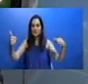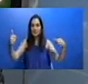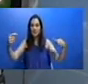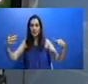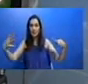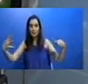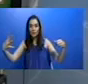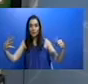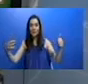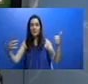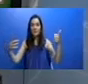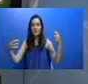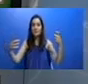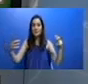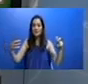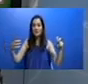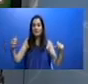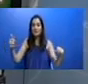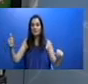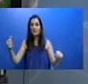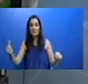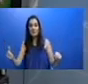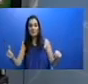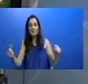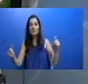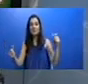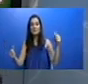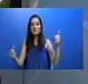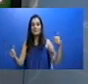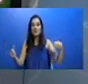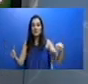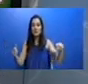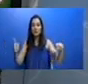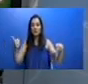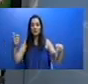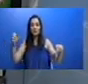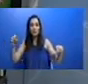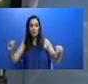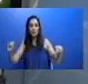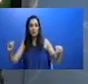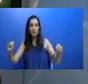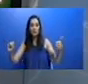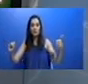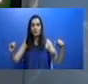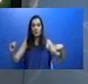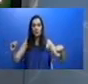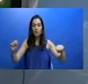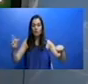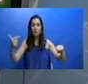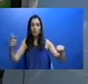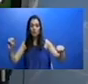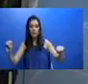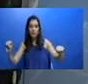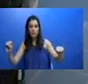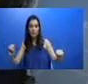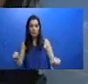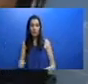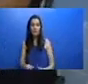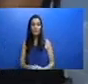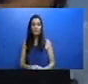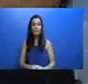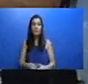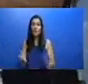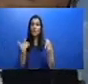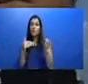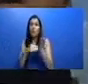13, 14, 15, 16, 17, 18, 19, 20. A gente tem que chegar